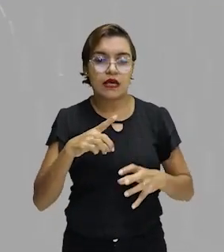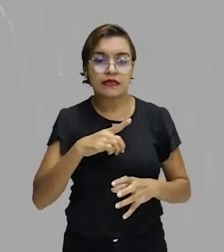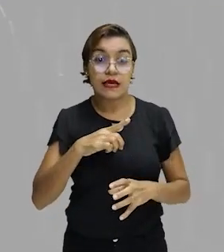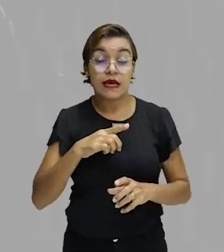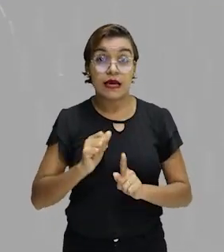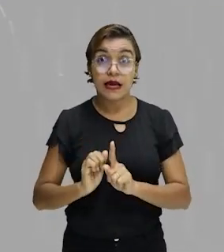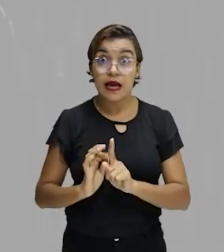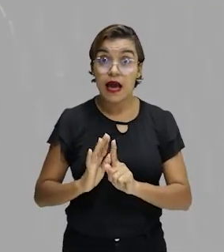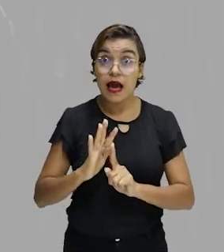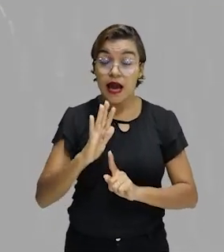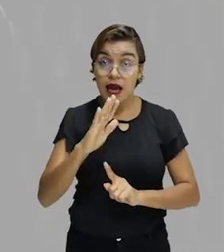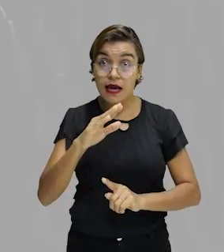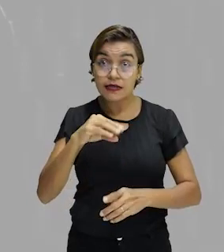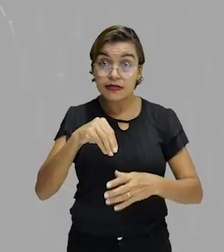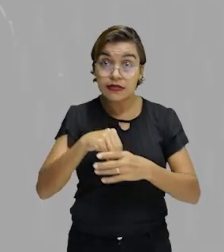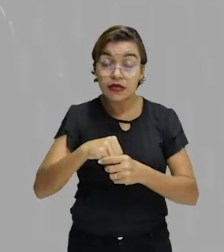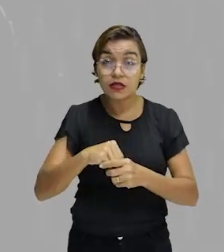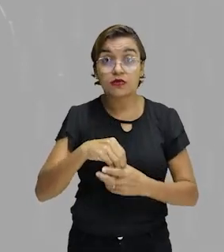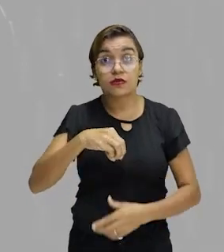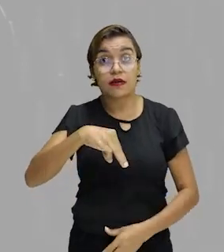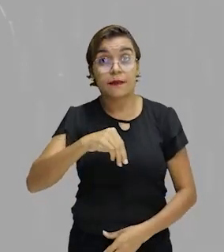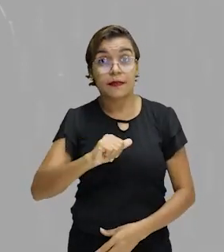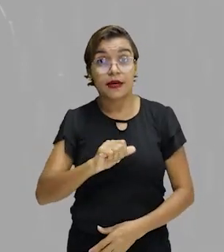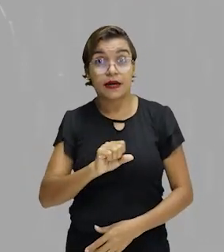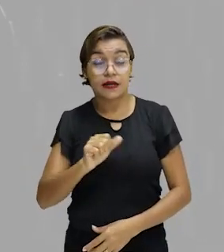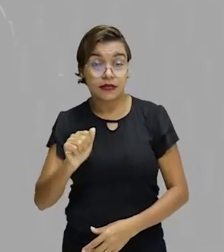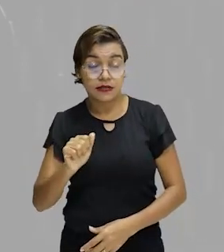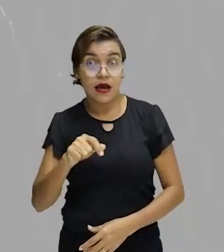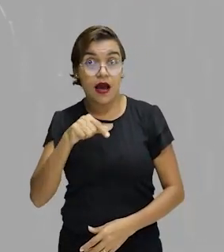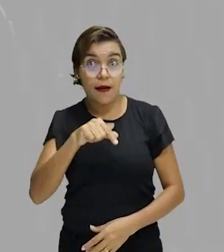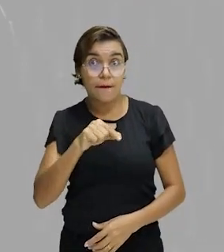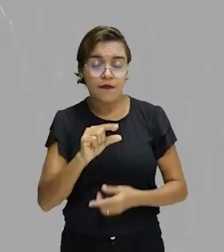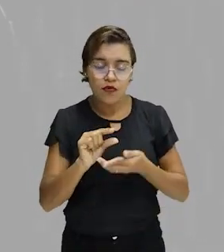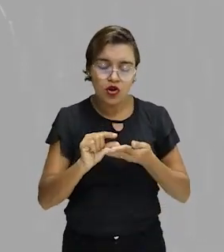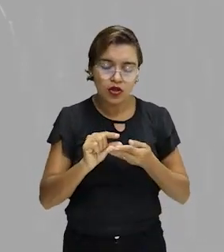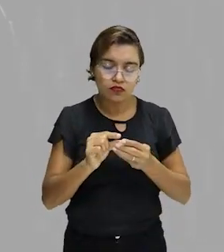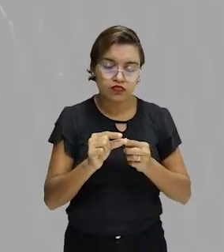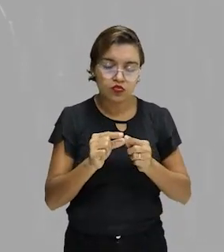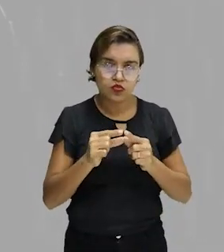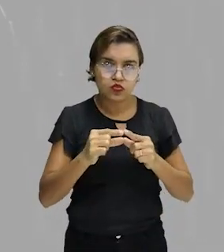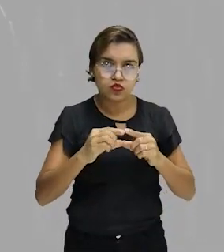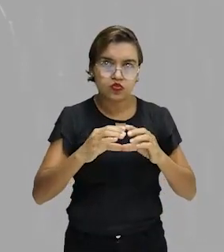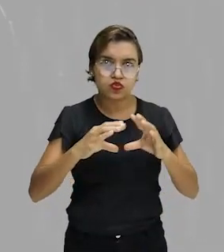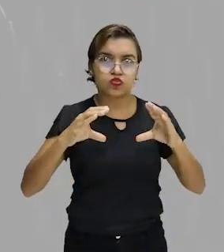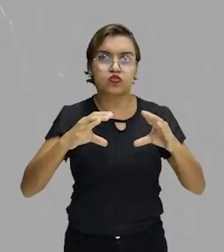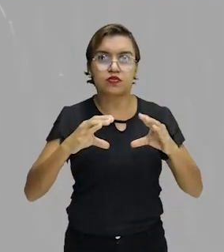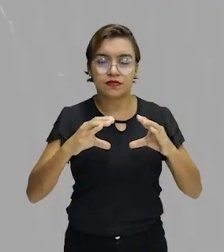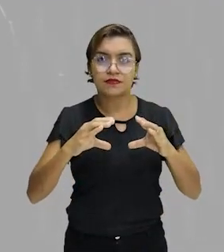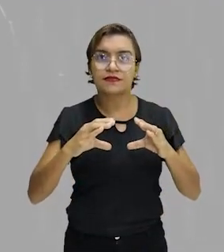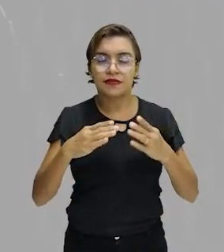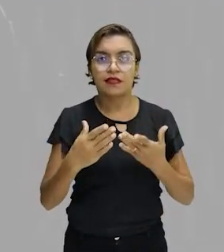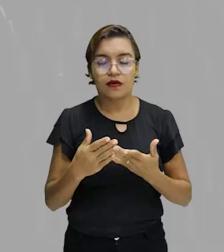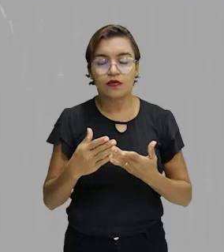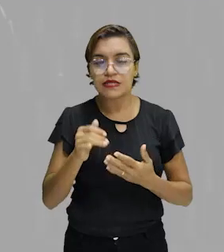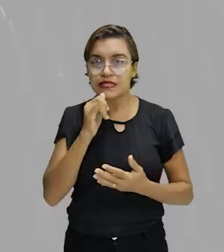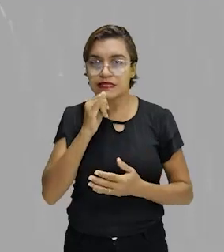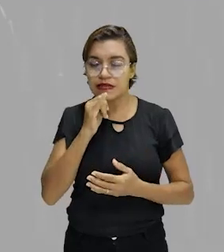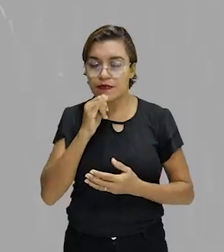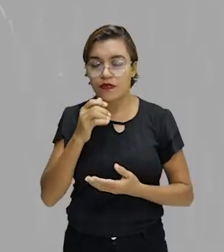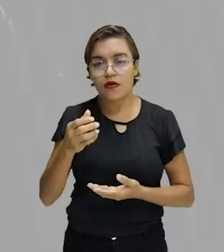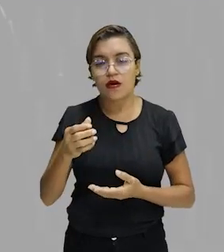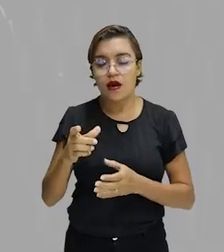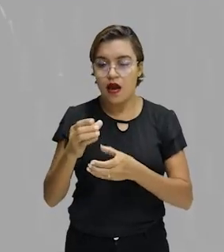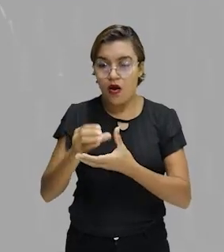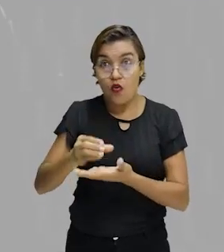dentro da massa. Isso faz a bolinha aumentar de volume até ficar menos densa que a água e subir. Show de